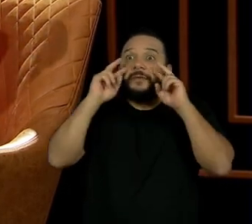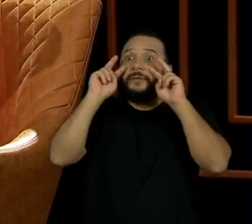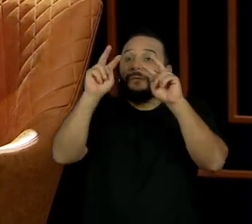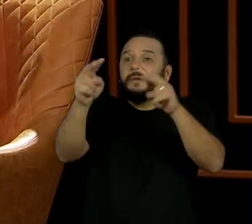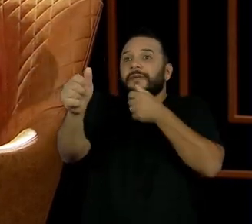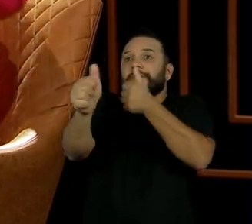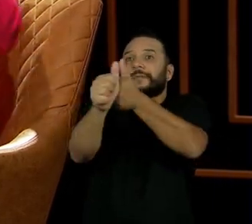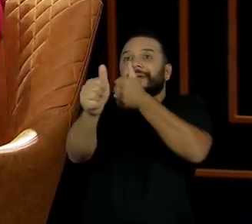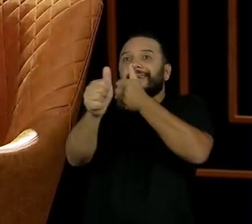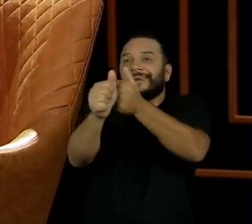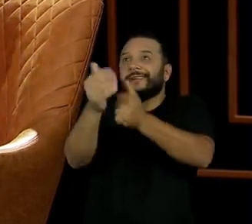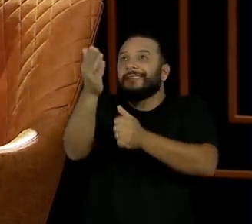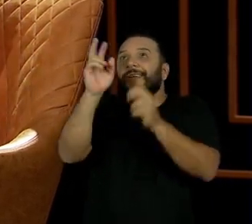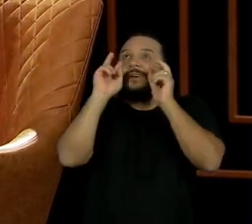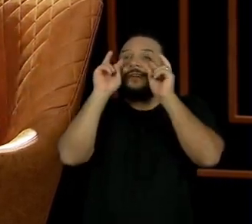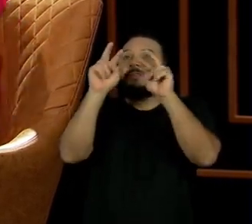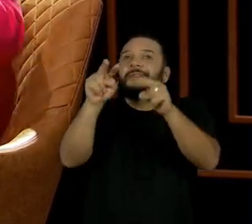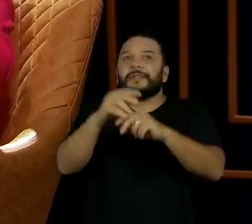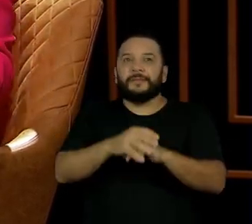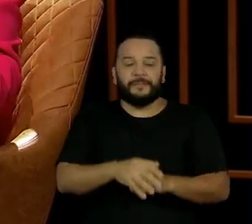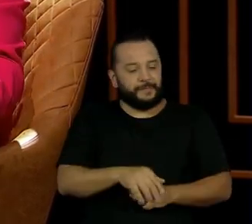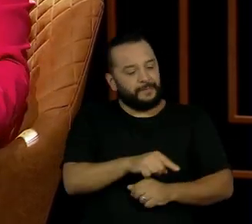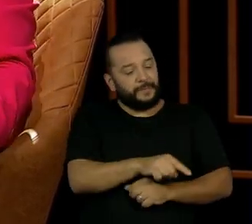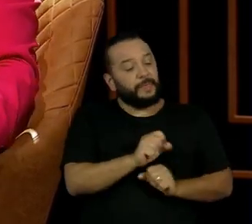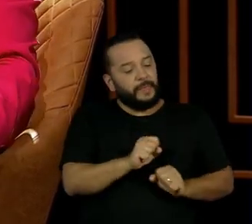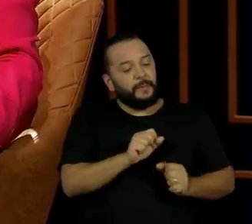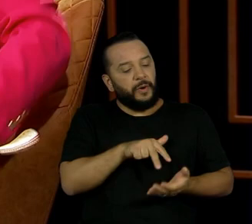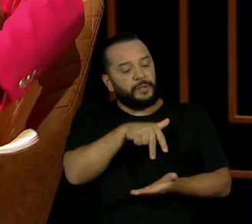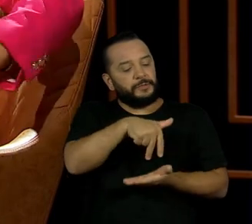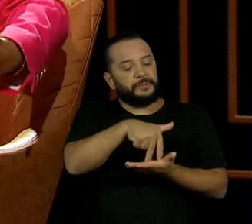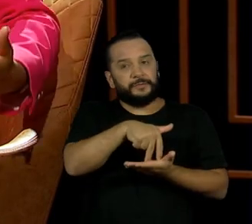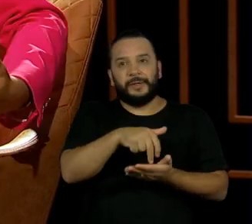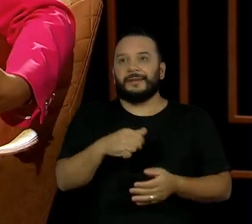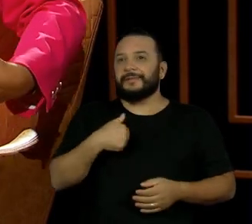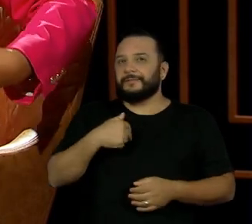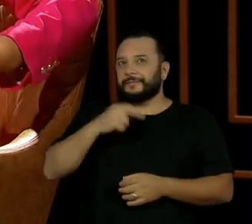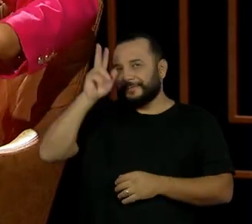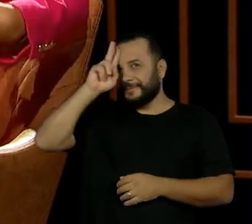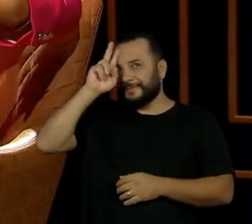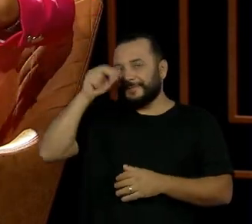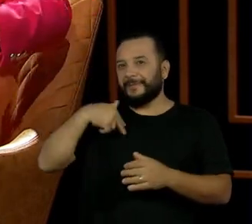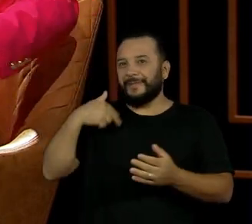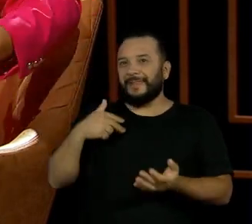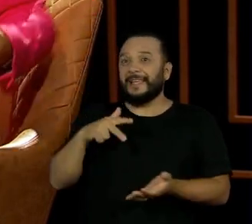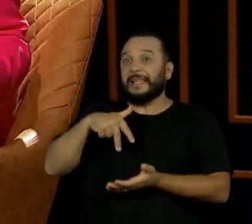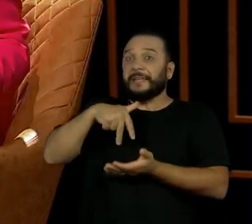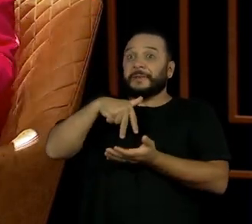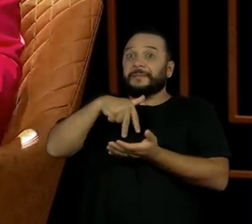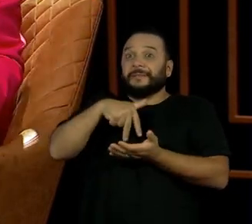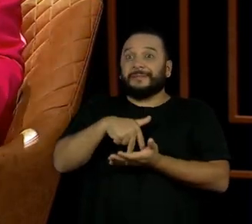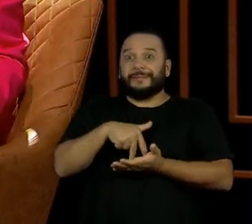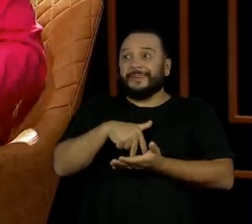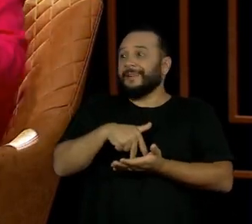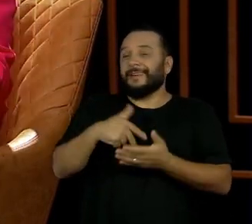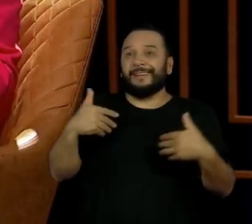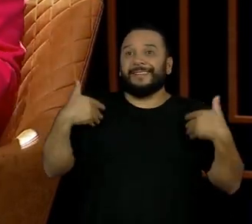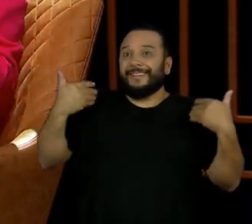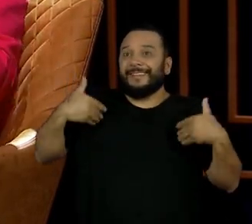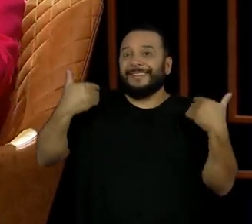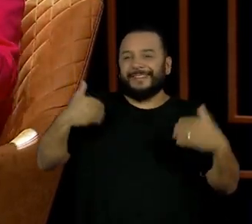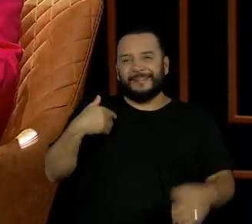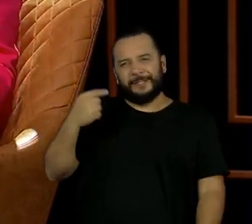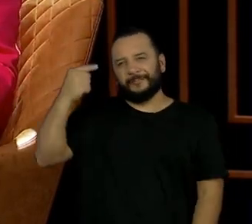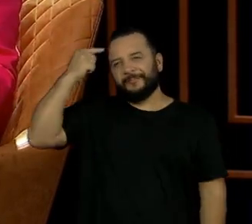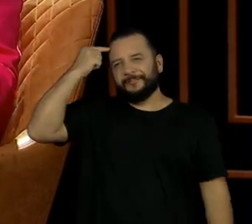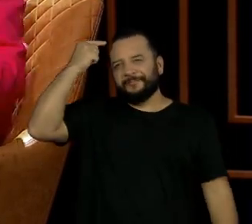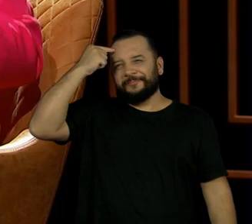seu White estava muito próximo assim ele falou agora você pode ficar em pé e eu lembro de ter ficado em pé aquela coisa então às vezes eu